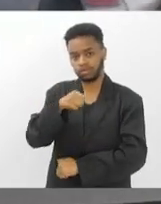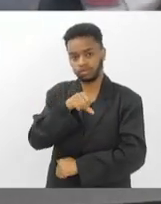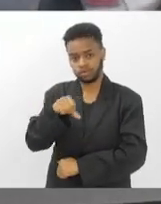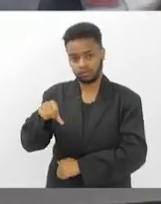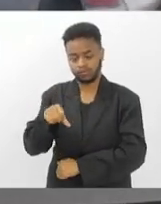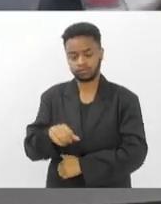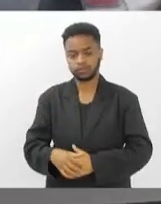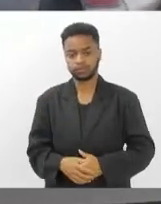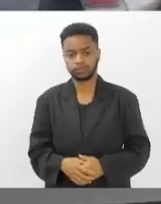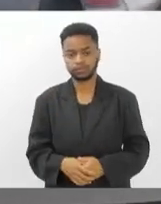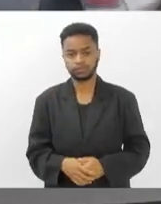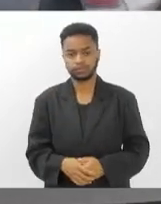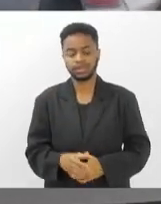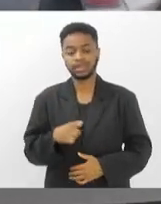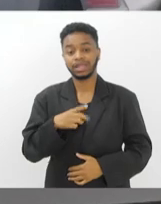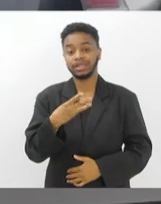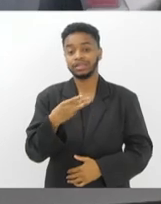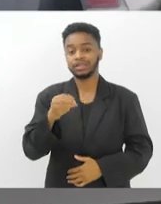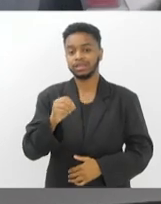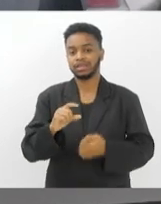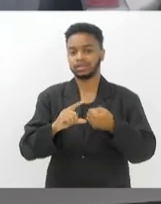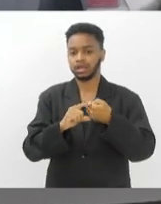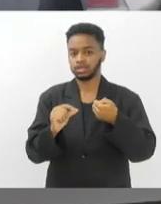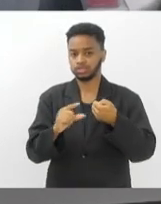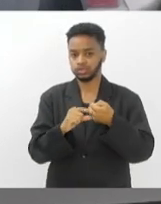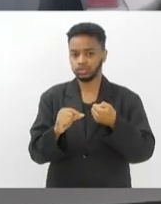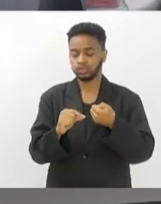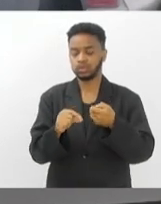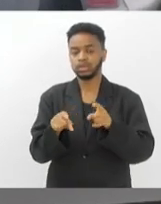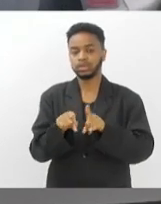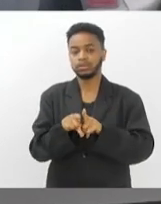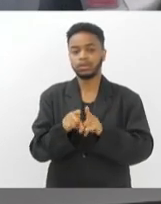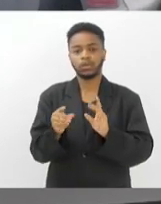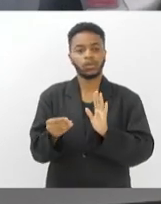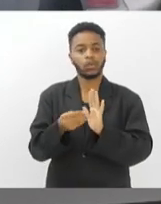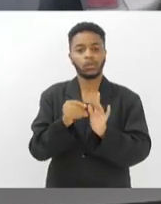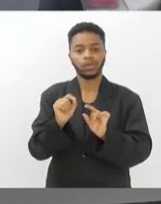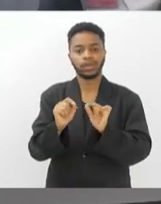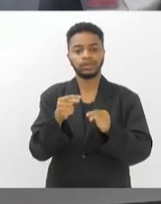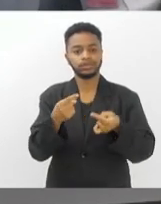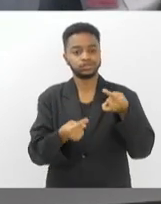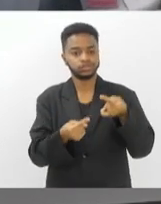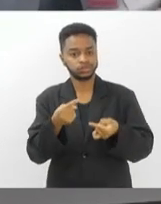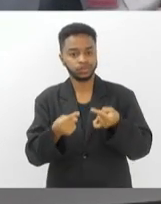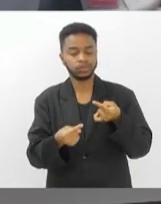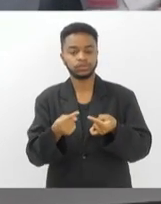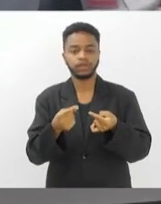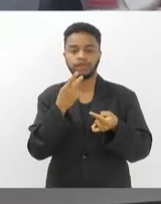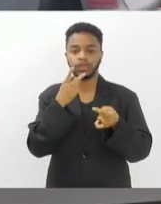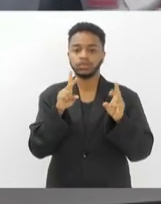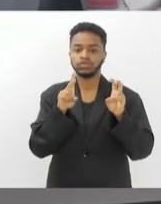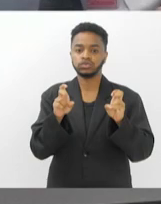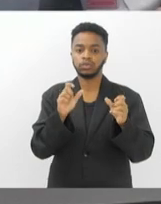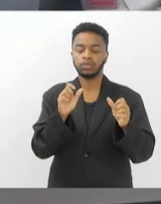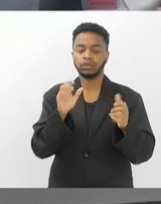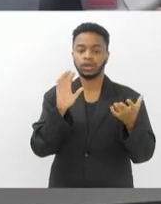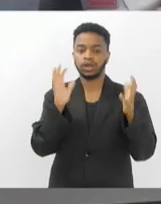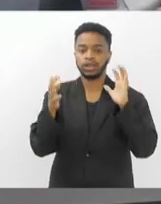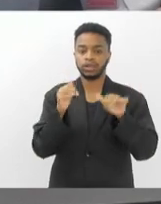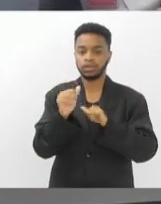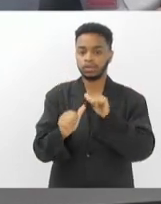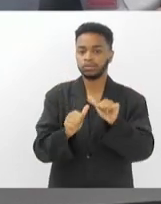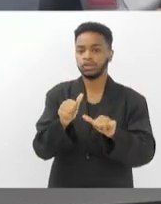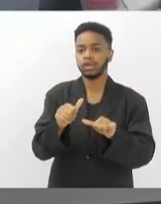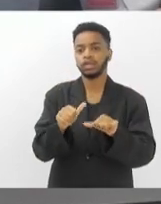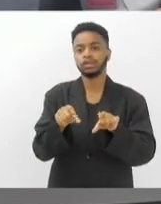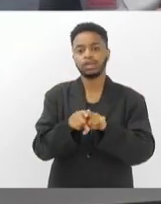99, que tem 30 artigos e prevê debates envolvendo mudança climática, produção